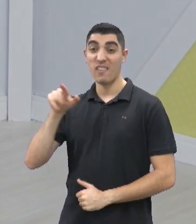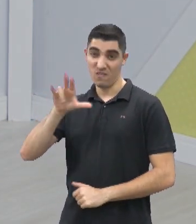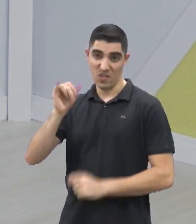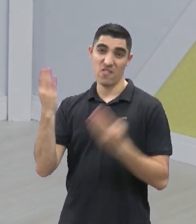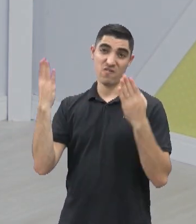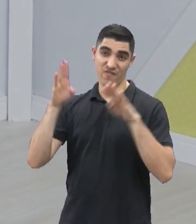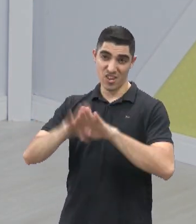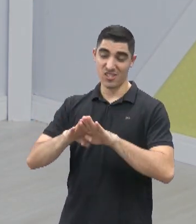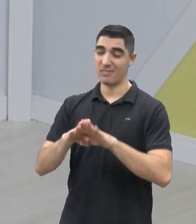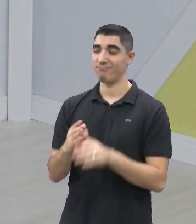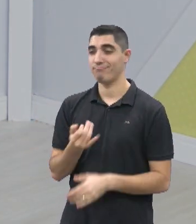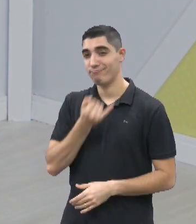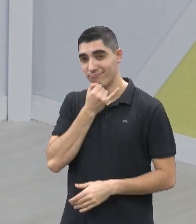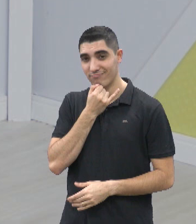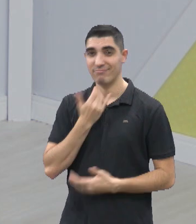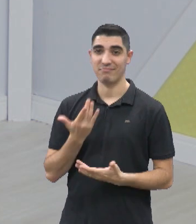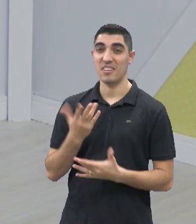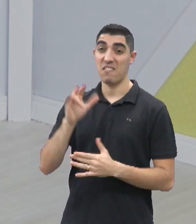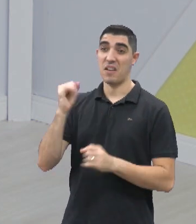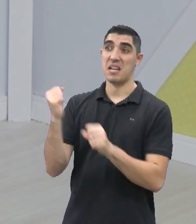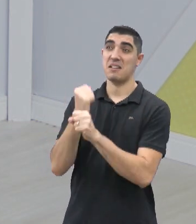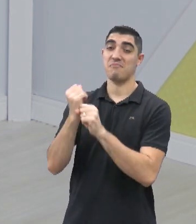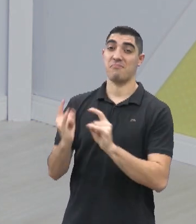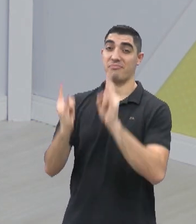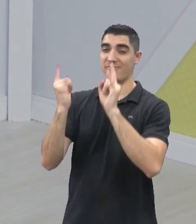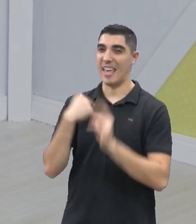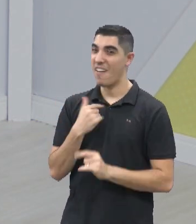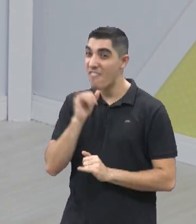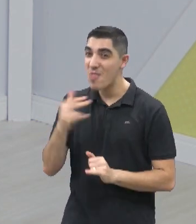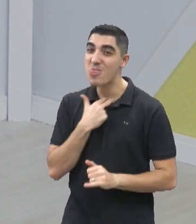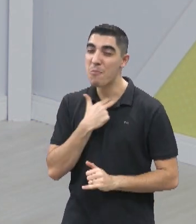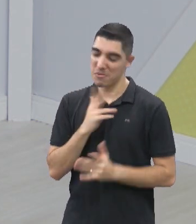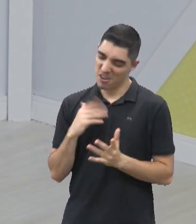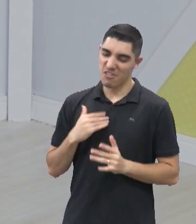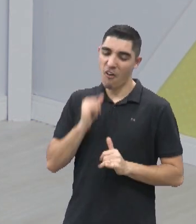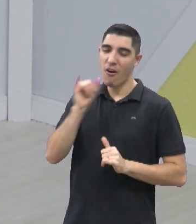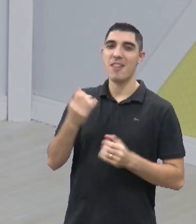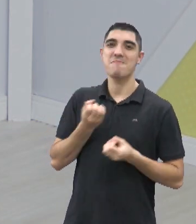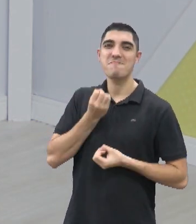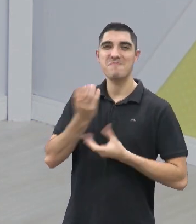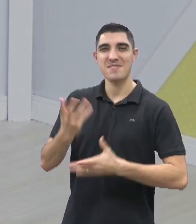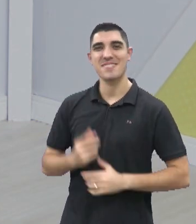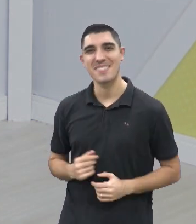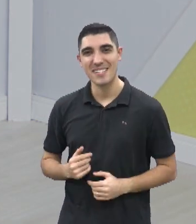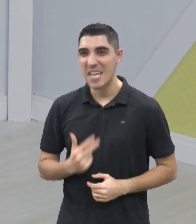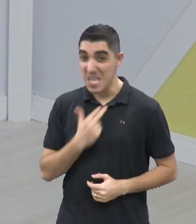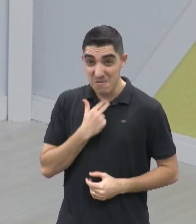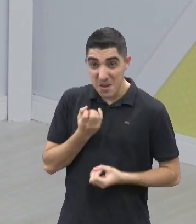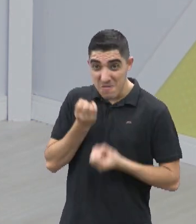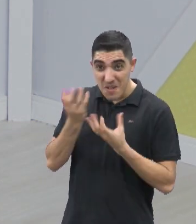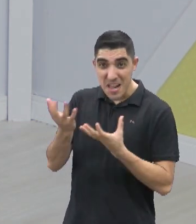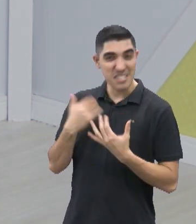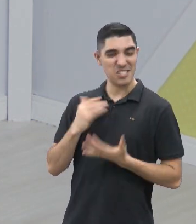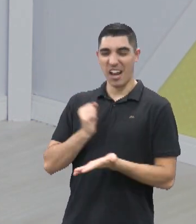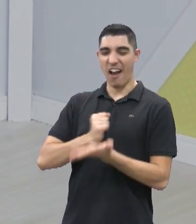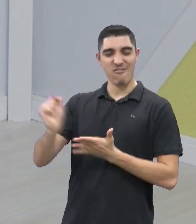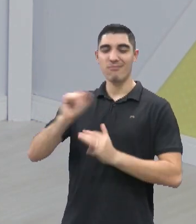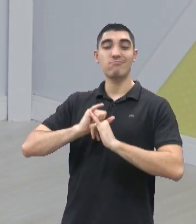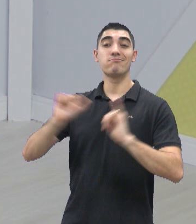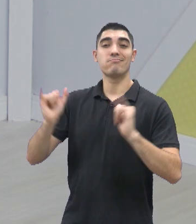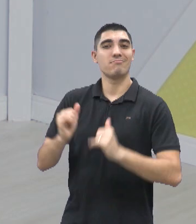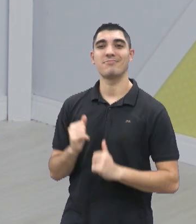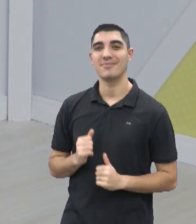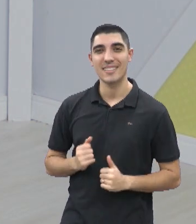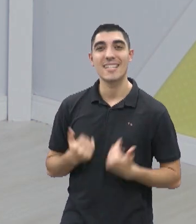o Tênis Clube. Vai ter prédio lá. Mas o detalhe é o seguinte, Brunão, não podia falar? Agora já falei. Mas o detalhe